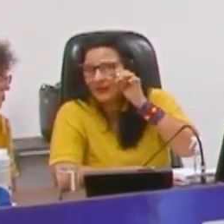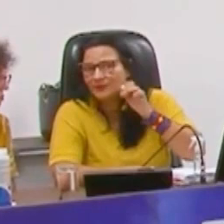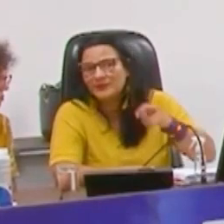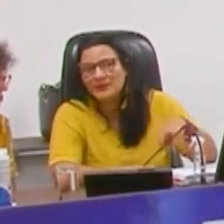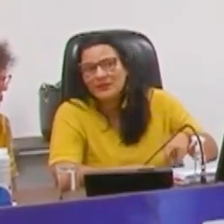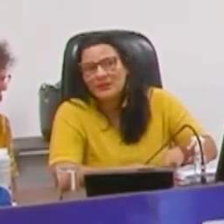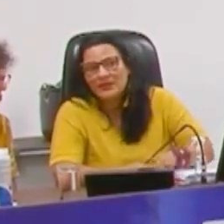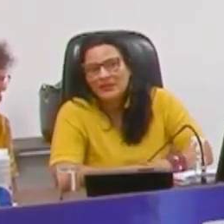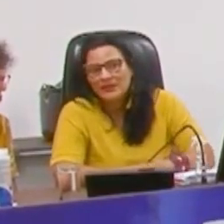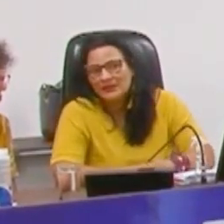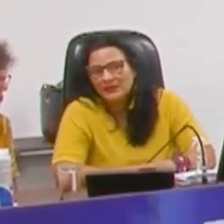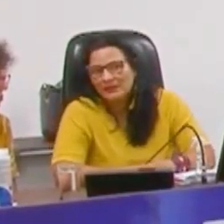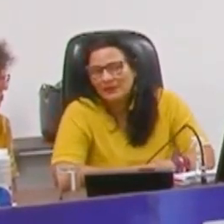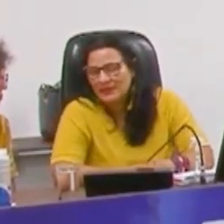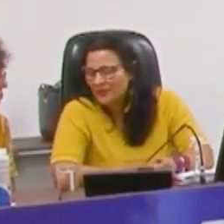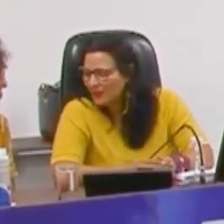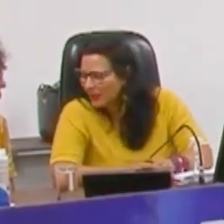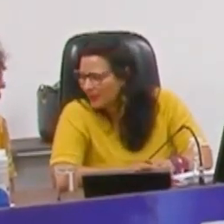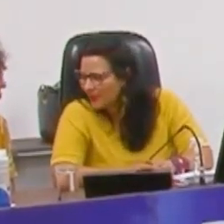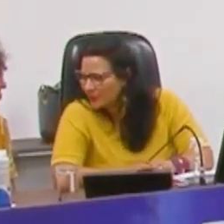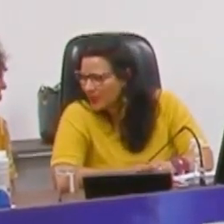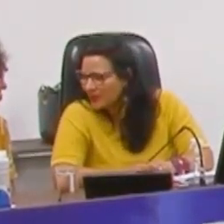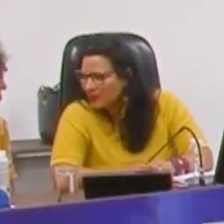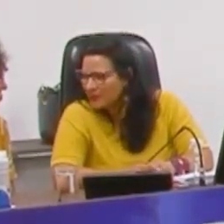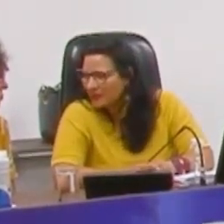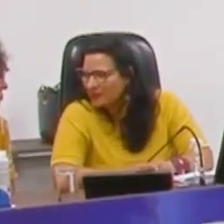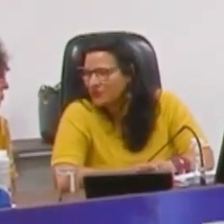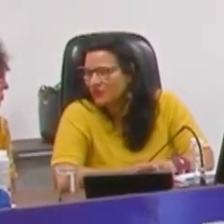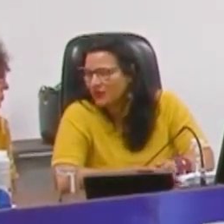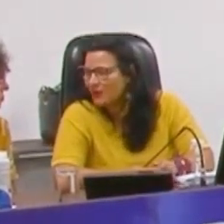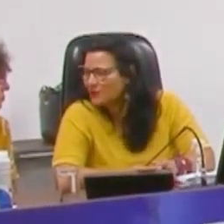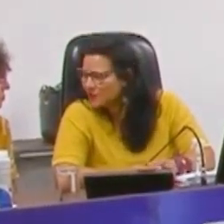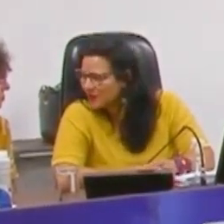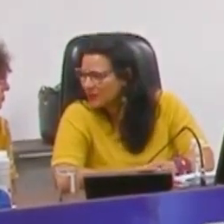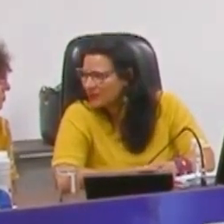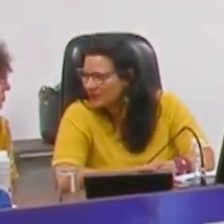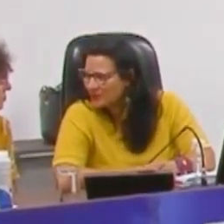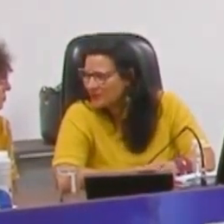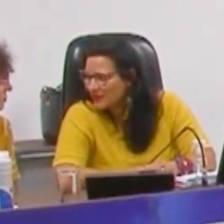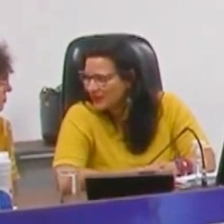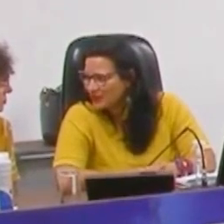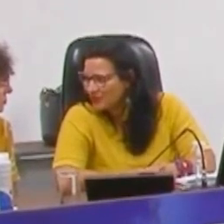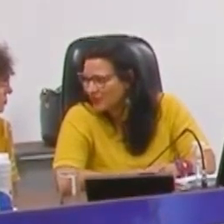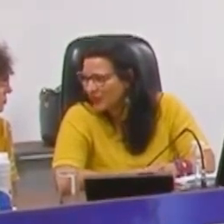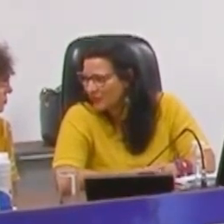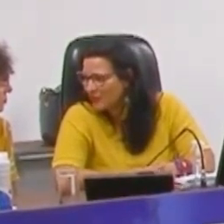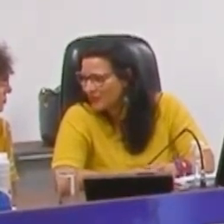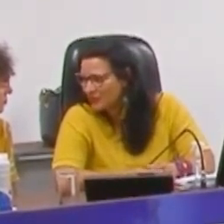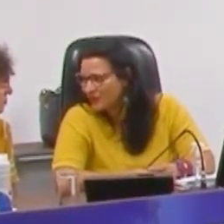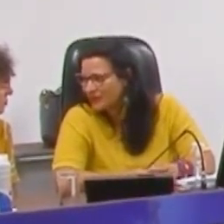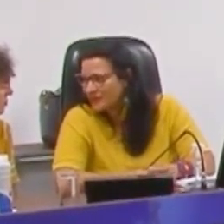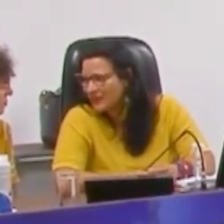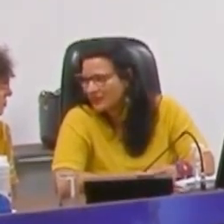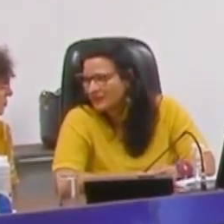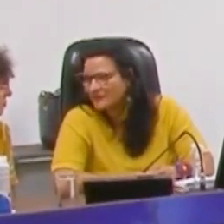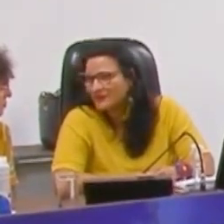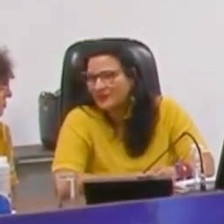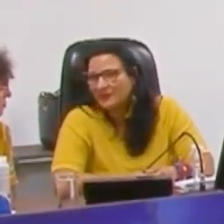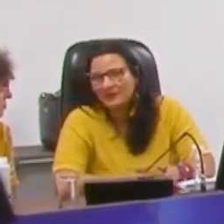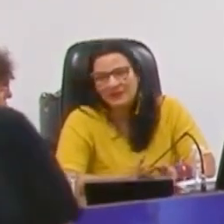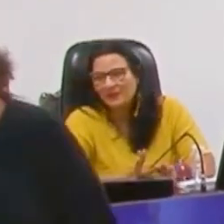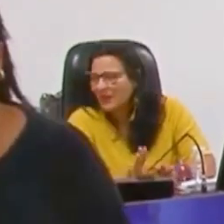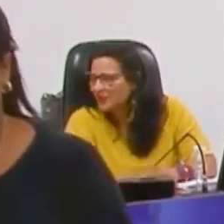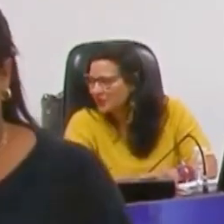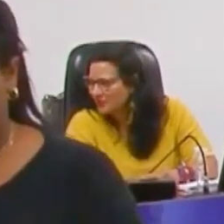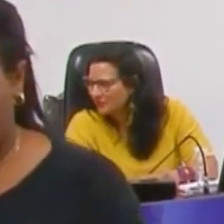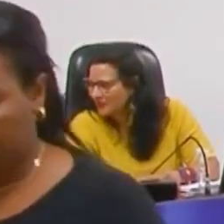da APOSP e secretária de formação da APOSP aqui de Americana, a nossa Zenaide,